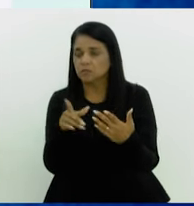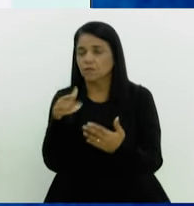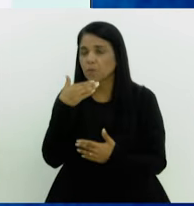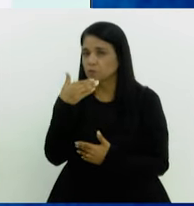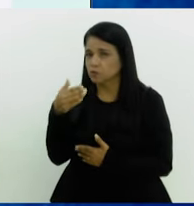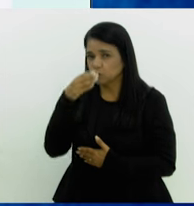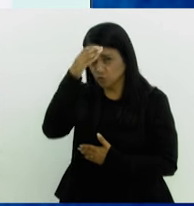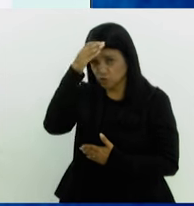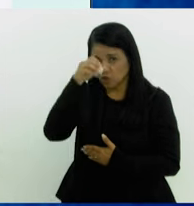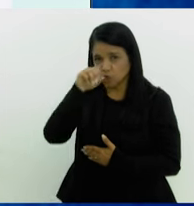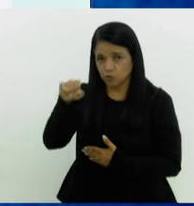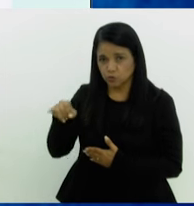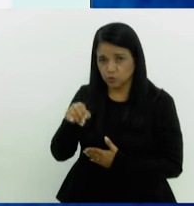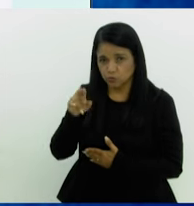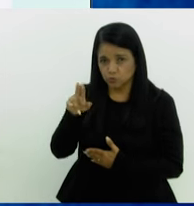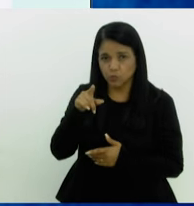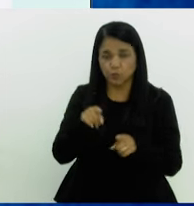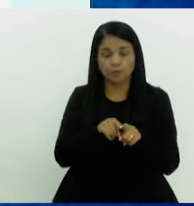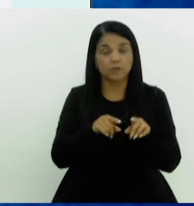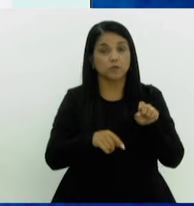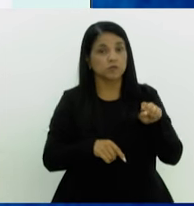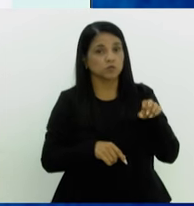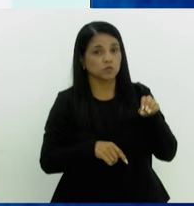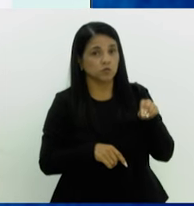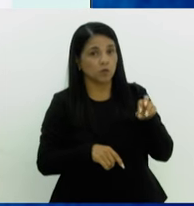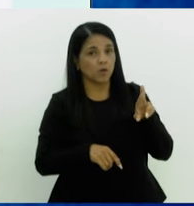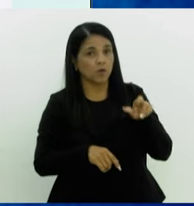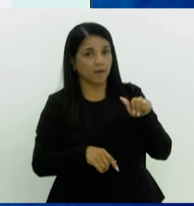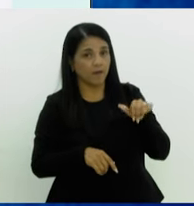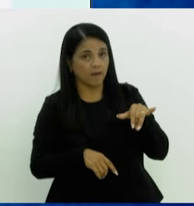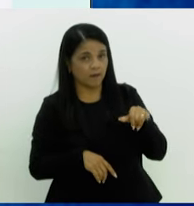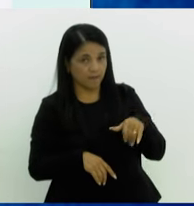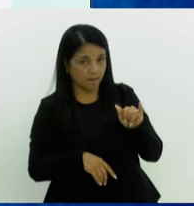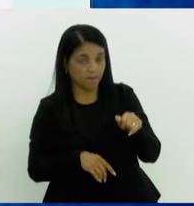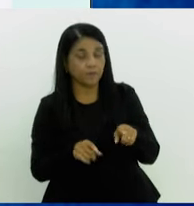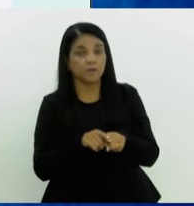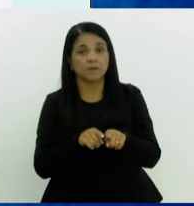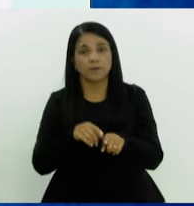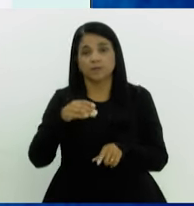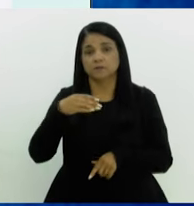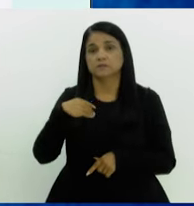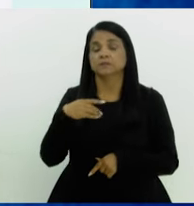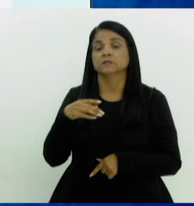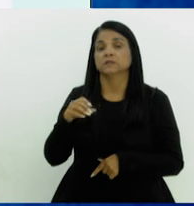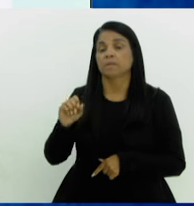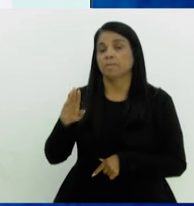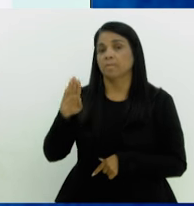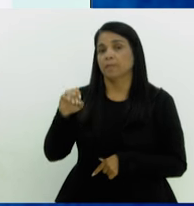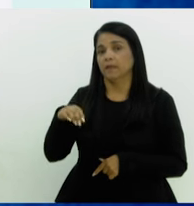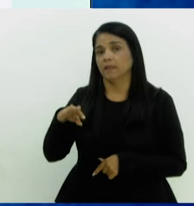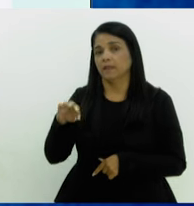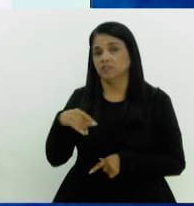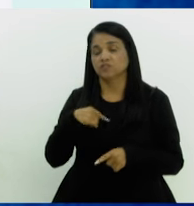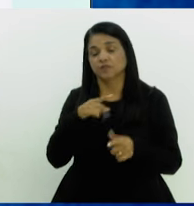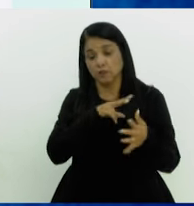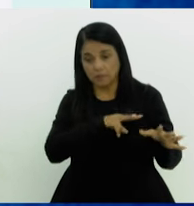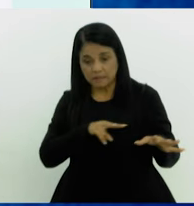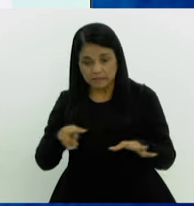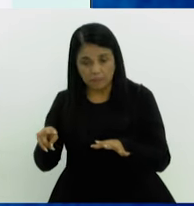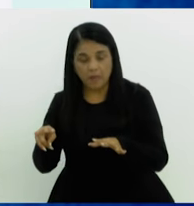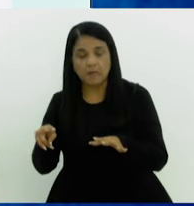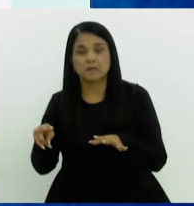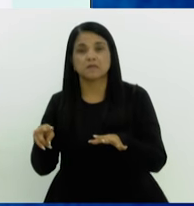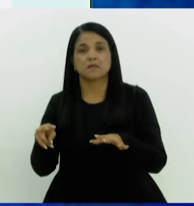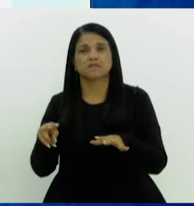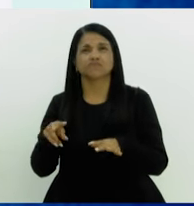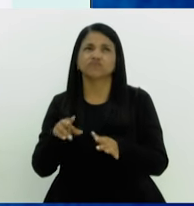Ju pra Benedita casc isso para todo mundo aqui no estado a gente vai ter um summit vai ser uma semana inteira provavelmente